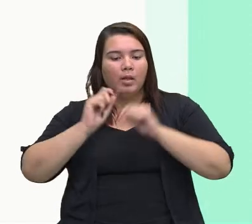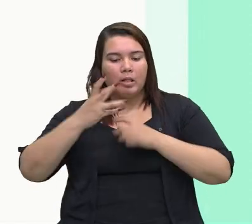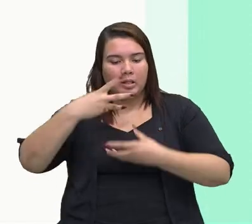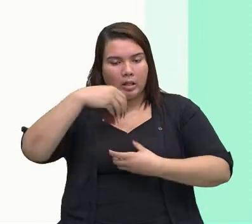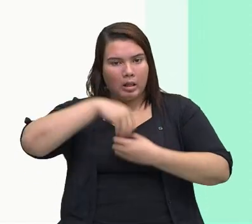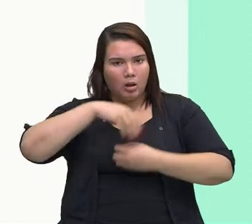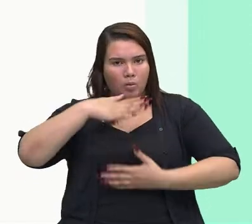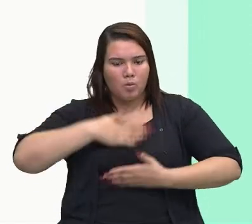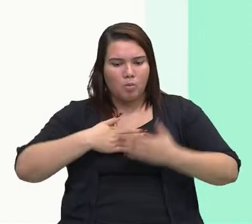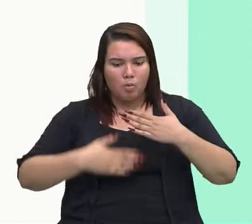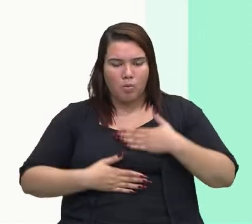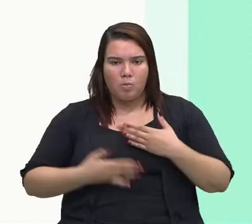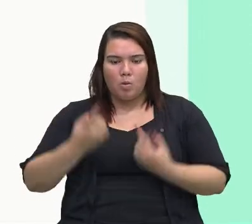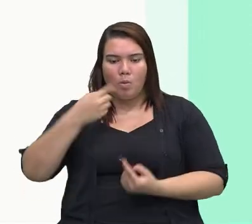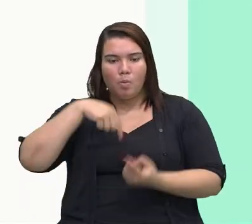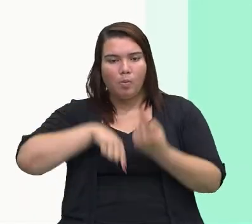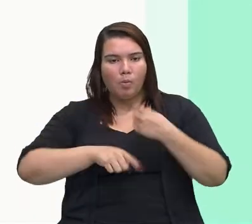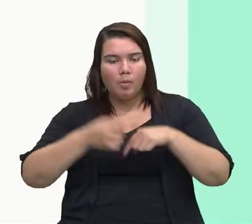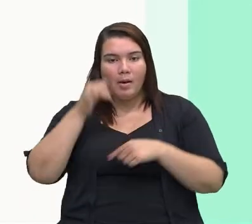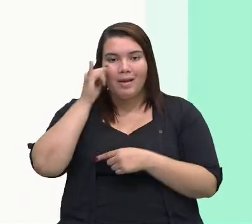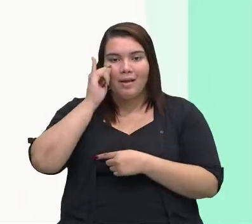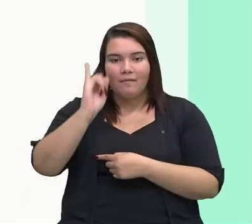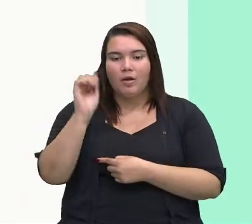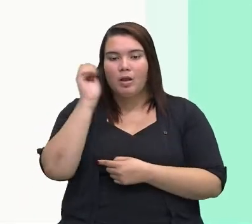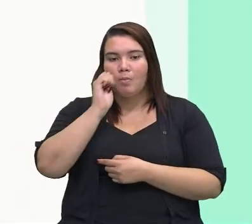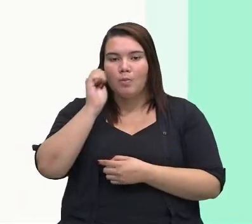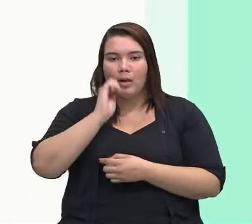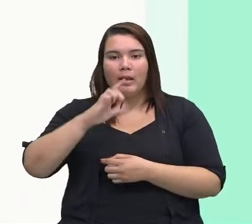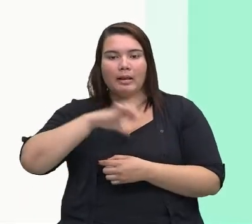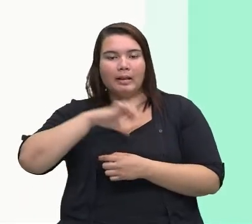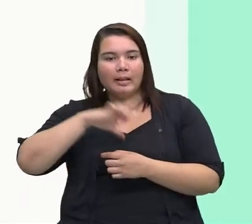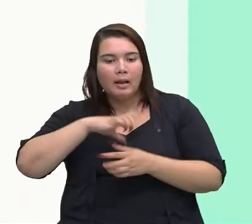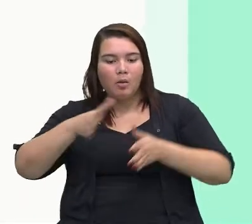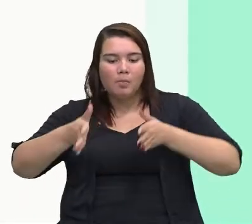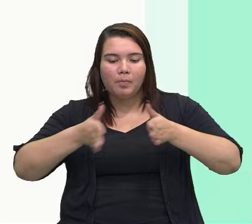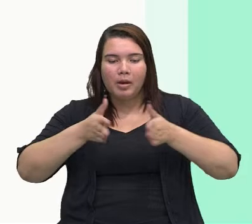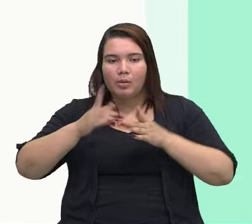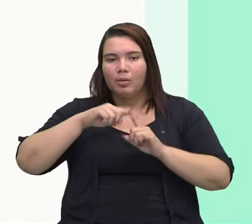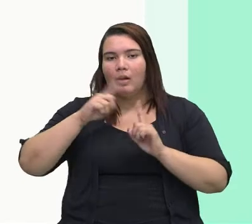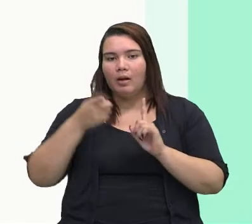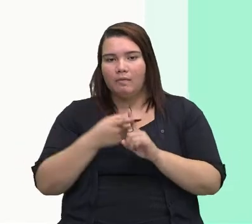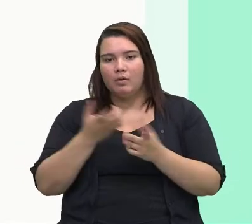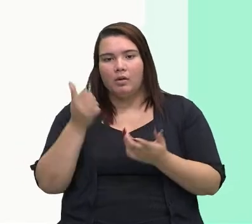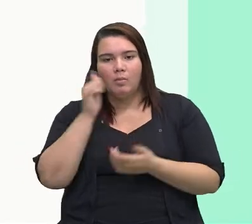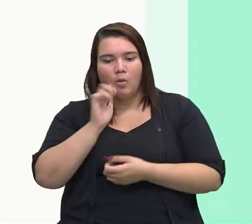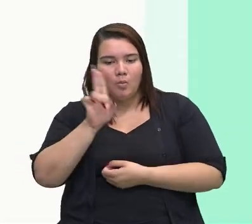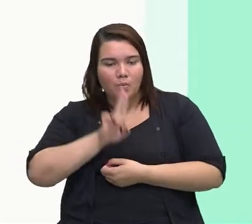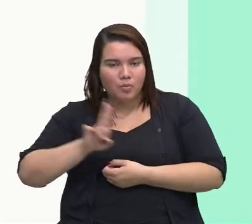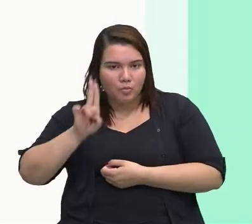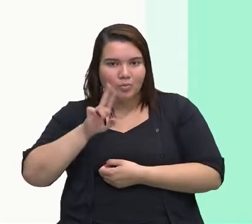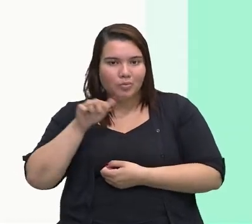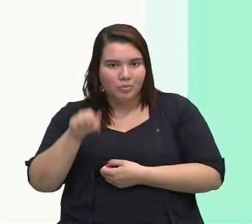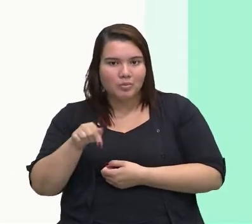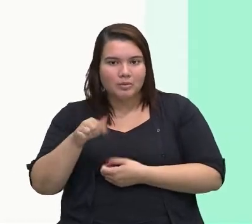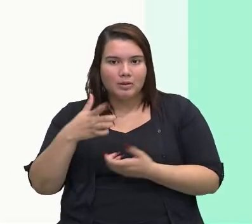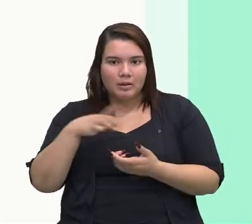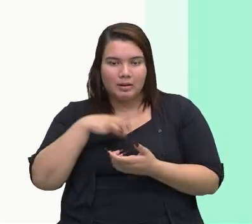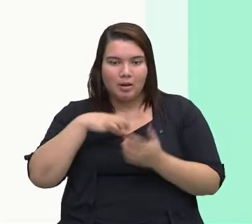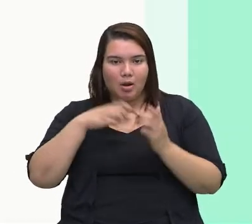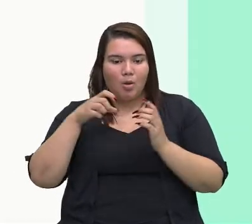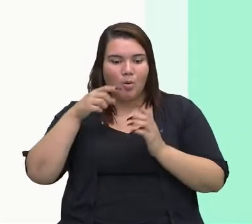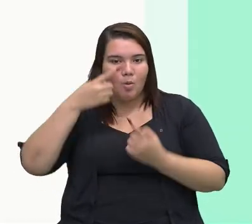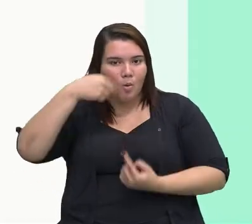hormônios impedindo com que essa mulher ovule, impede com que a moça que está utilizando ali o método contraceptivo, no caso um método